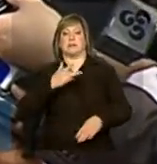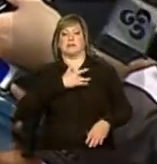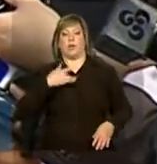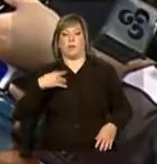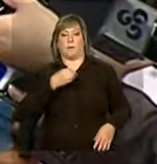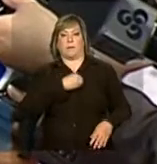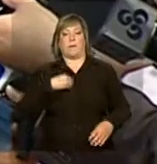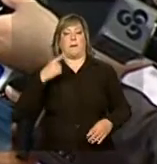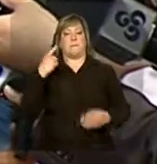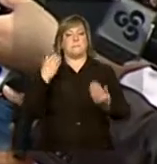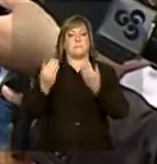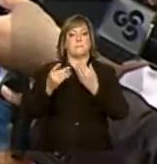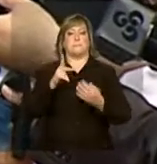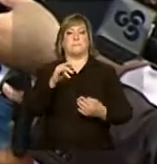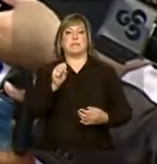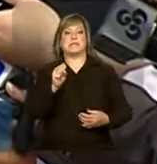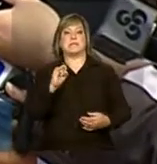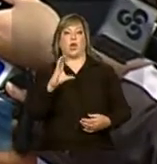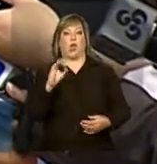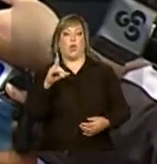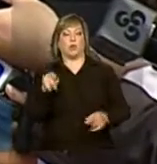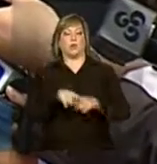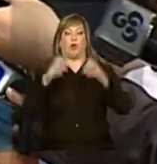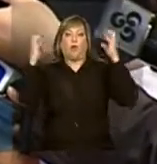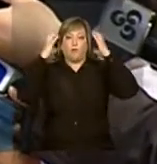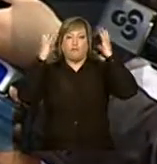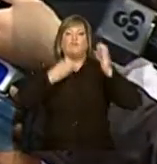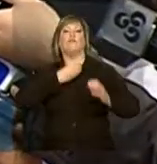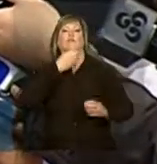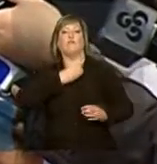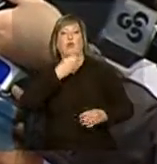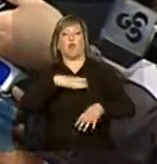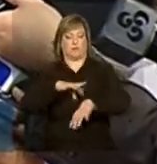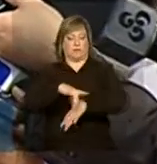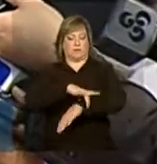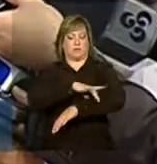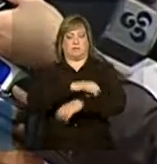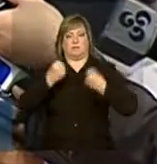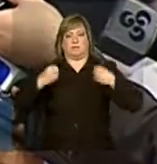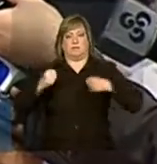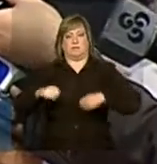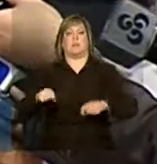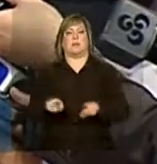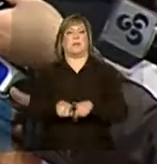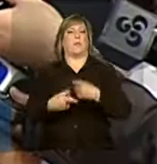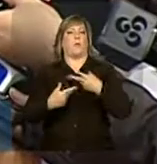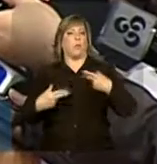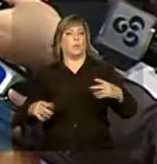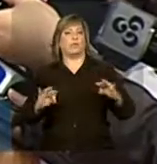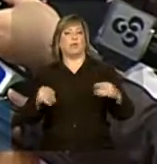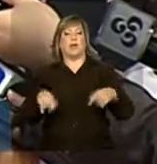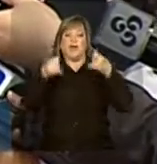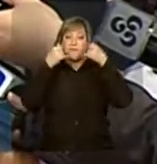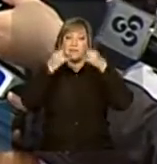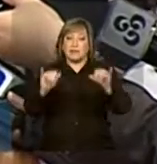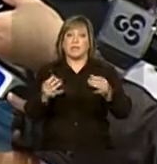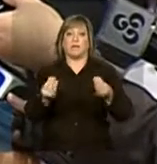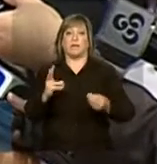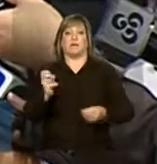para psicólogos, nutricionistas, fonoaudiólogos, fisioterapeutas. Isso é muito bom para o paciente e evita muitas